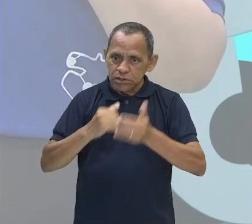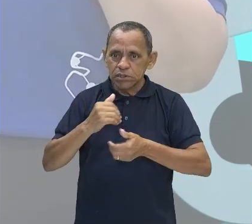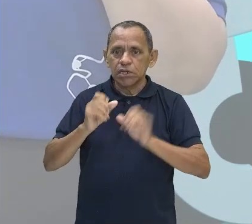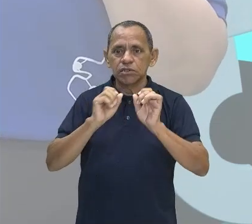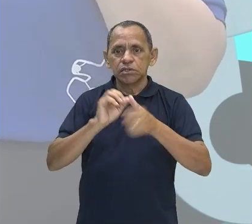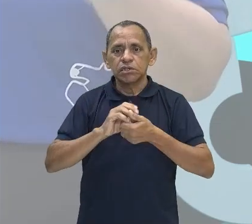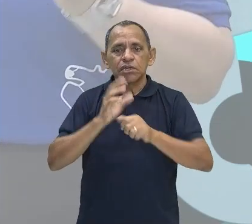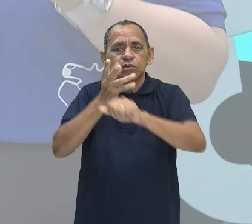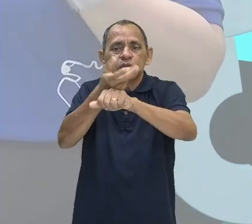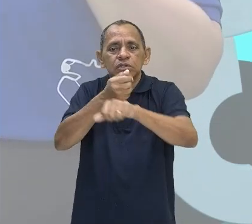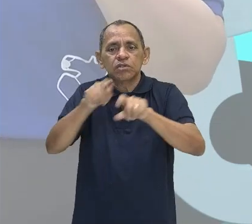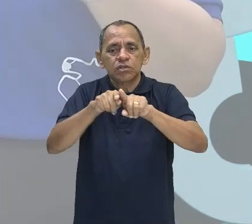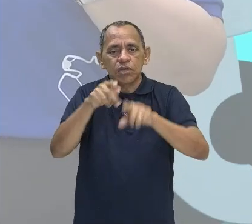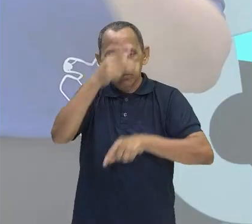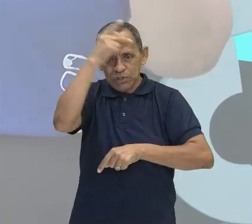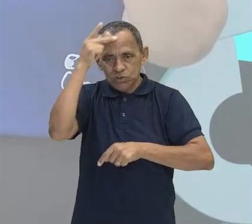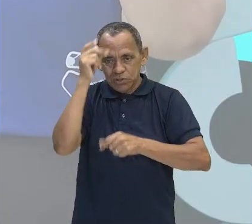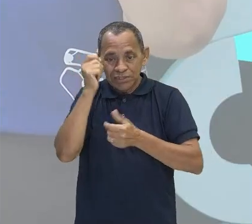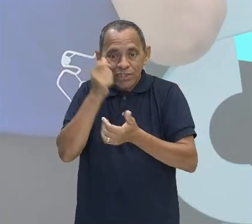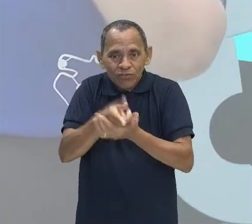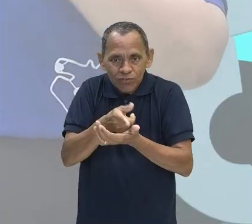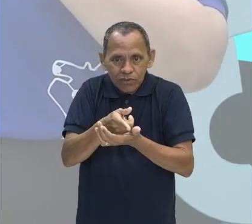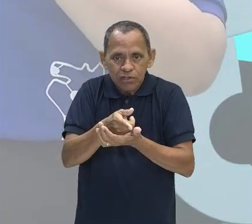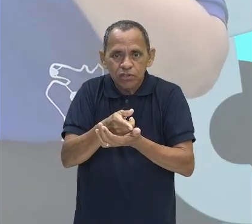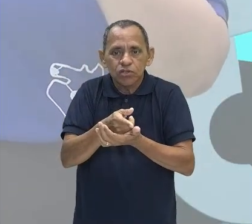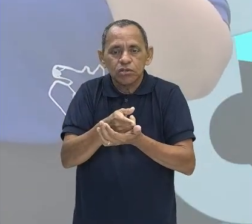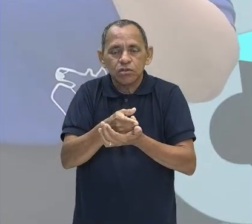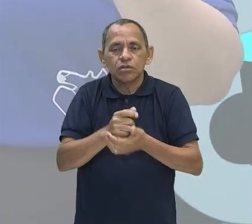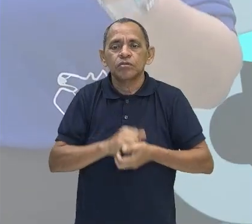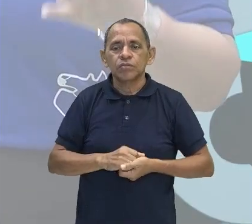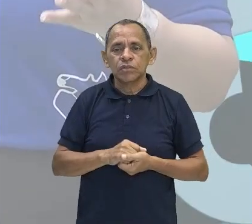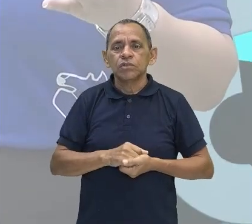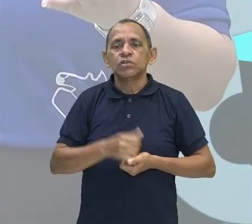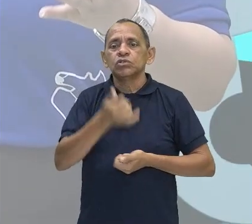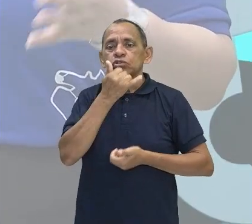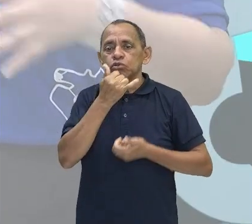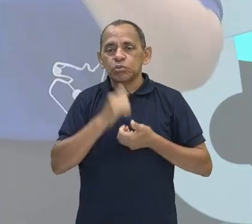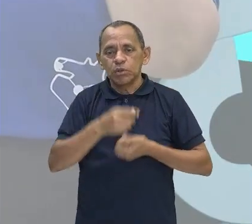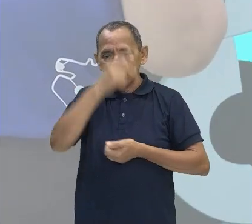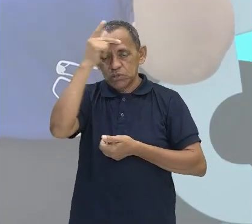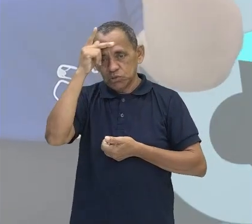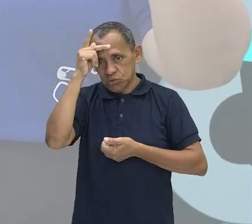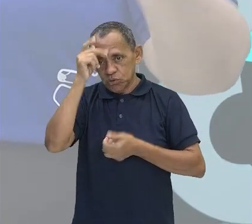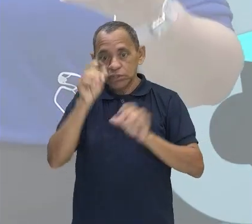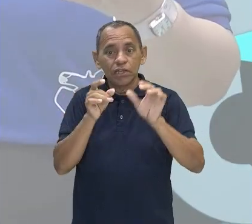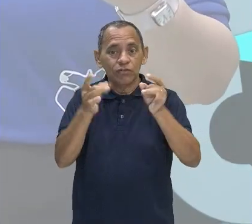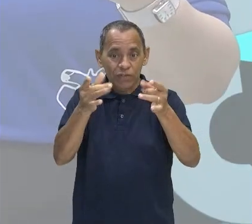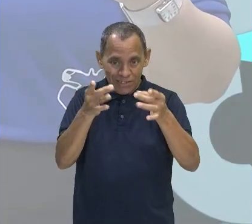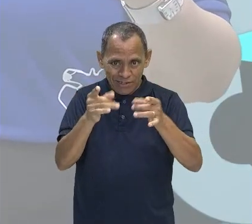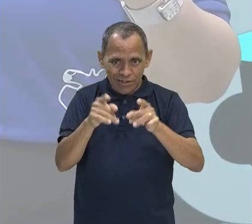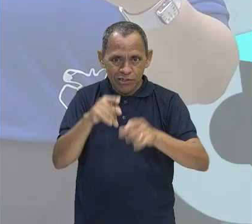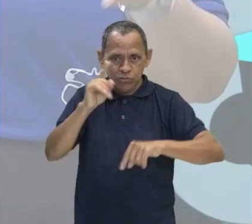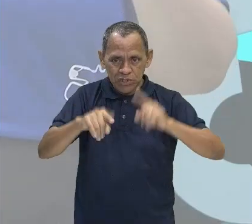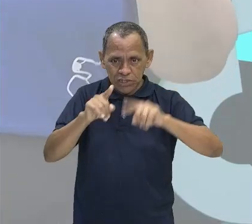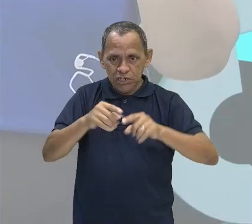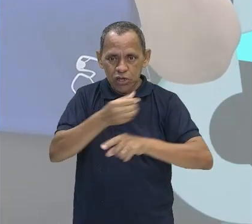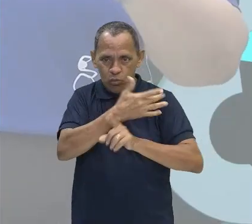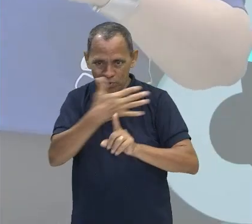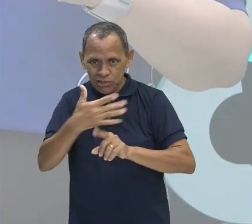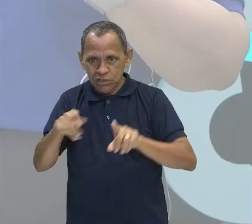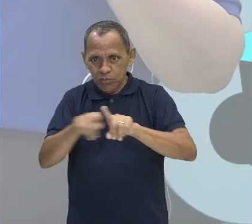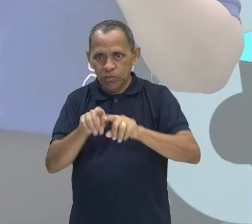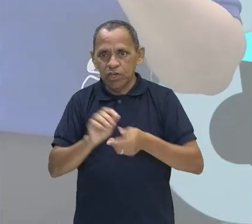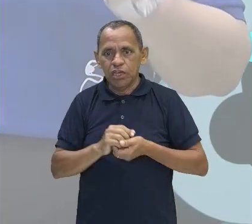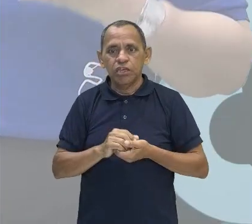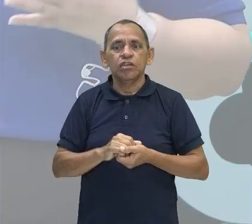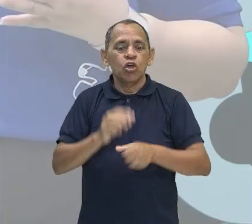feirante tentando convencer o cliente a comprar o seu produto, aquilo que está na sua barraca, correto?